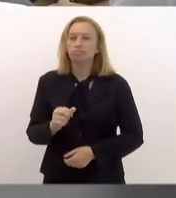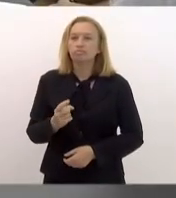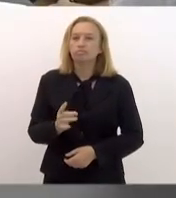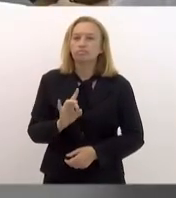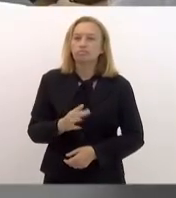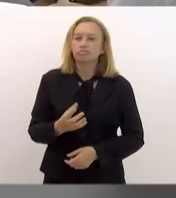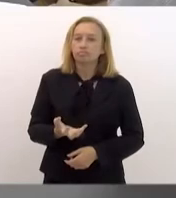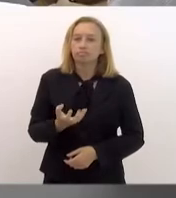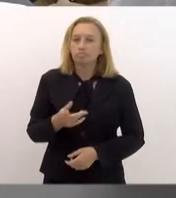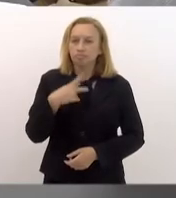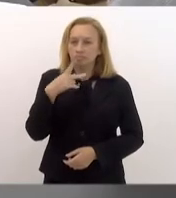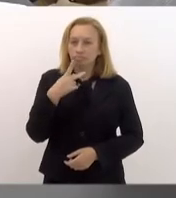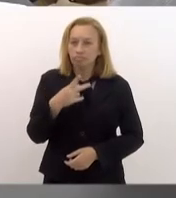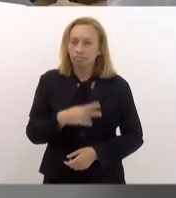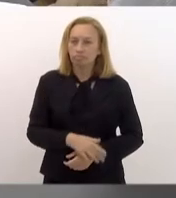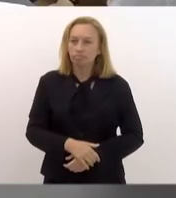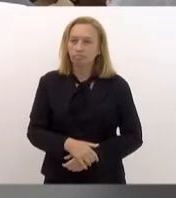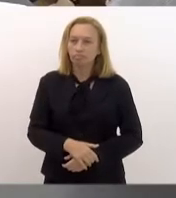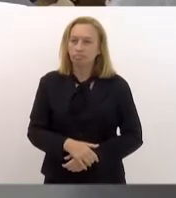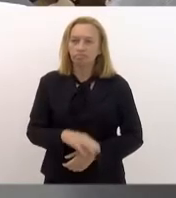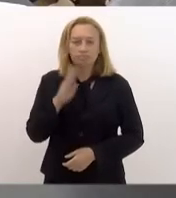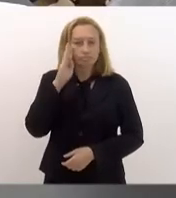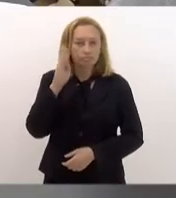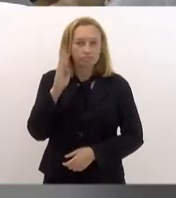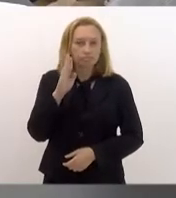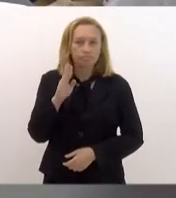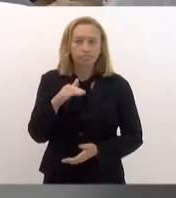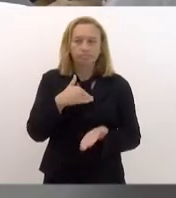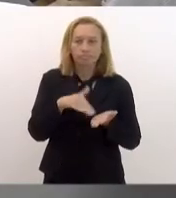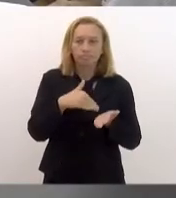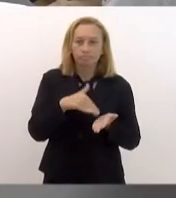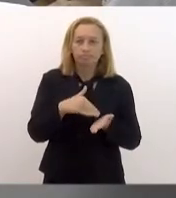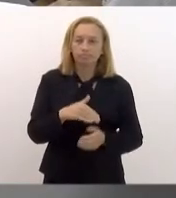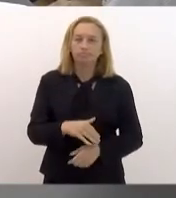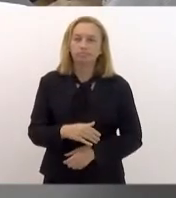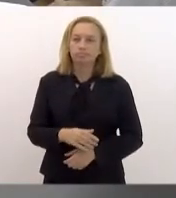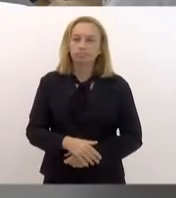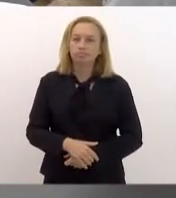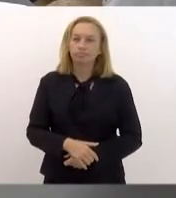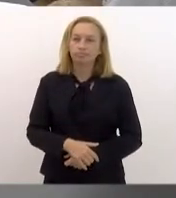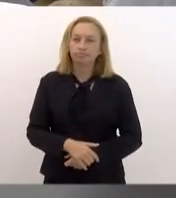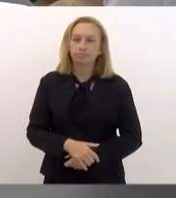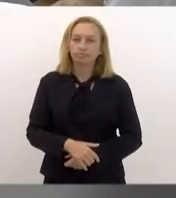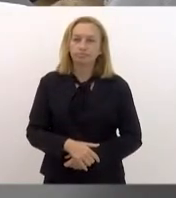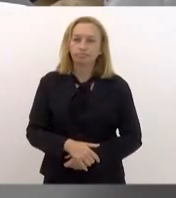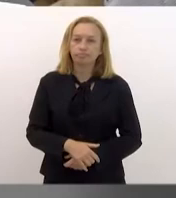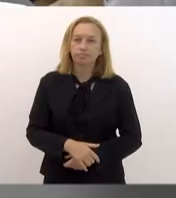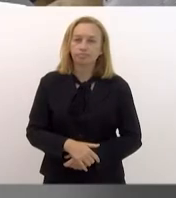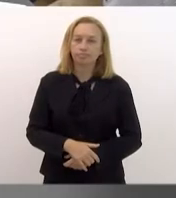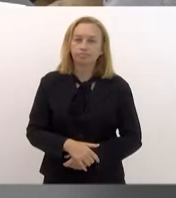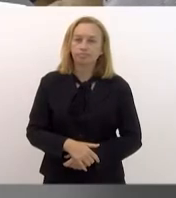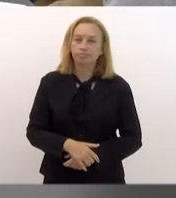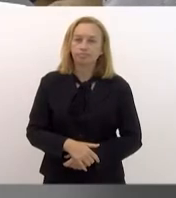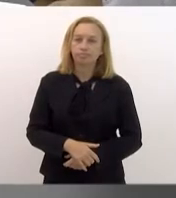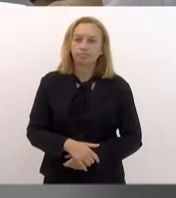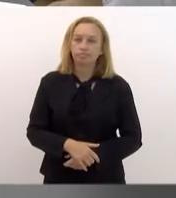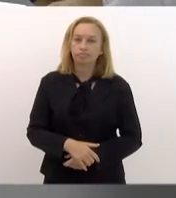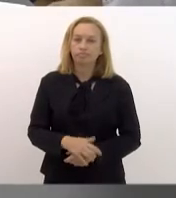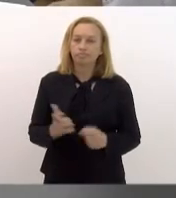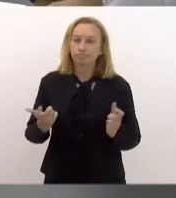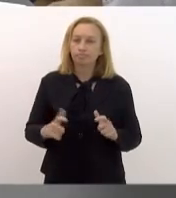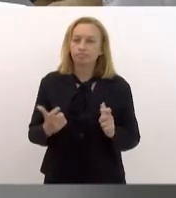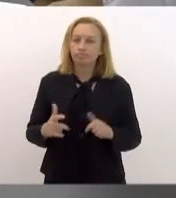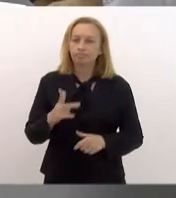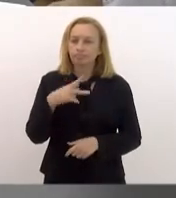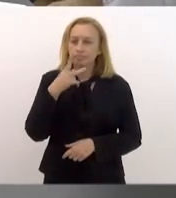eu quero deixar bem claro, né, principalmente em cima da fala da nossa secretária lá de Itaguaí, é que esse trecho que a gente hoje, né, coloca aí